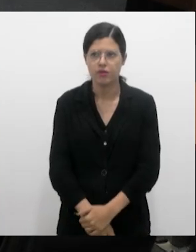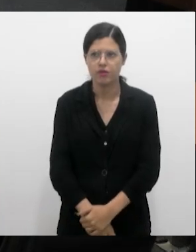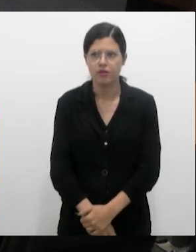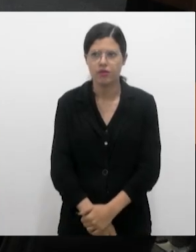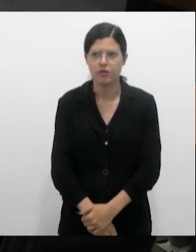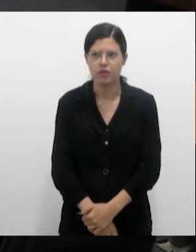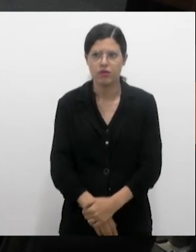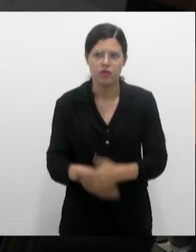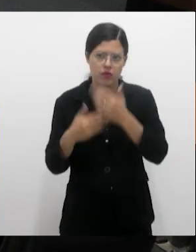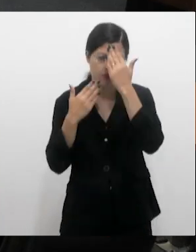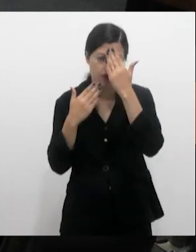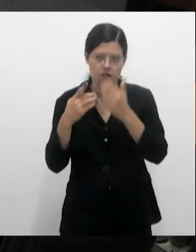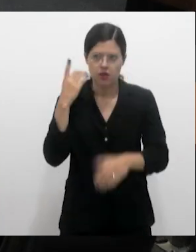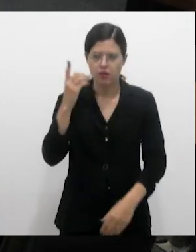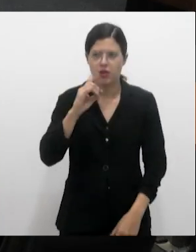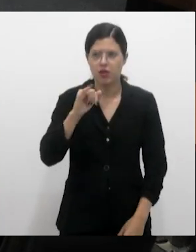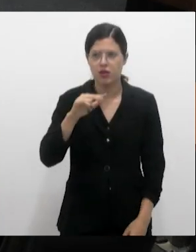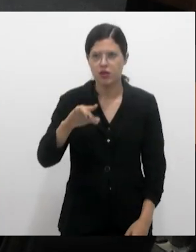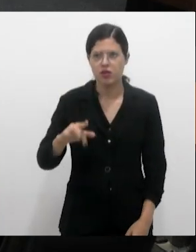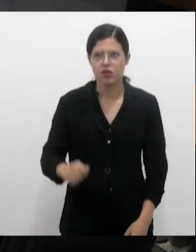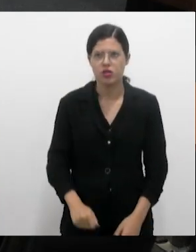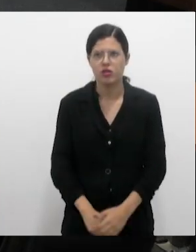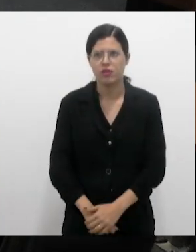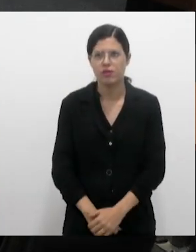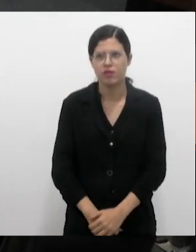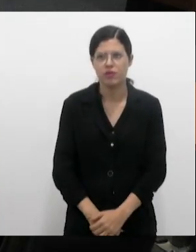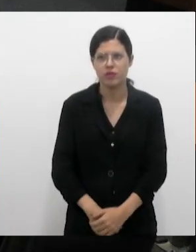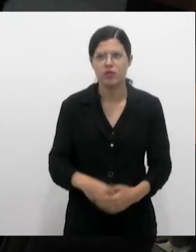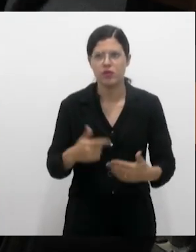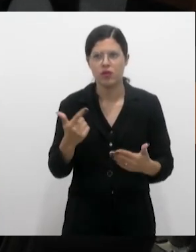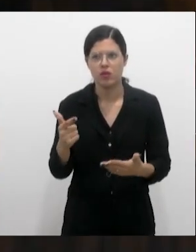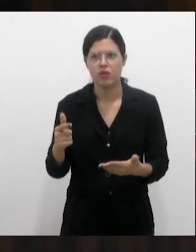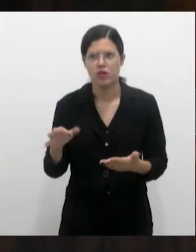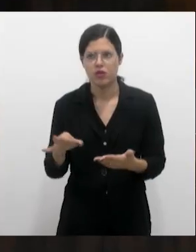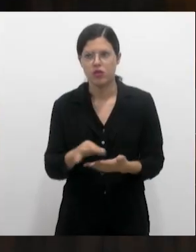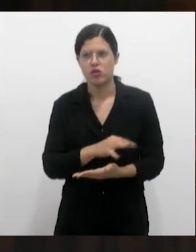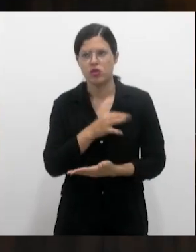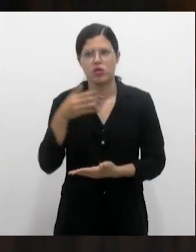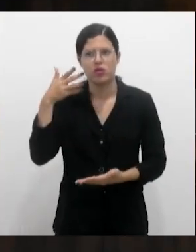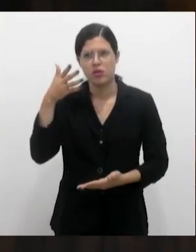Muito obrigado, nobre deputada Índia Armelau. Não havendo mais orador